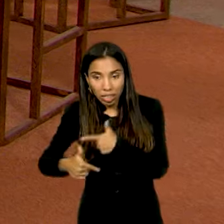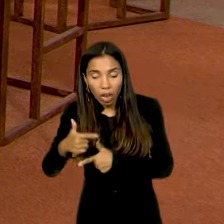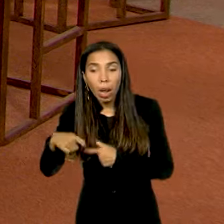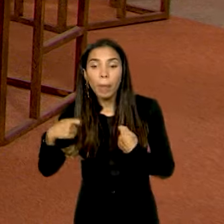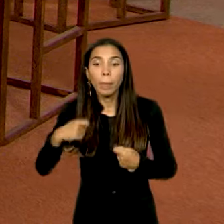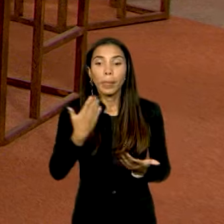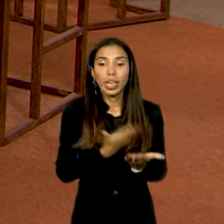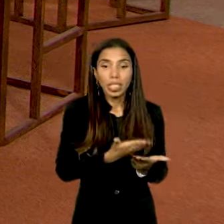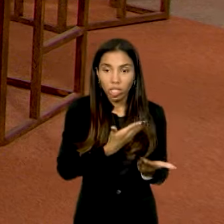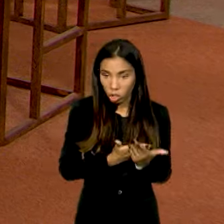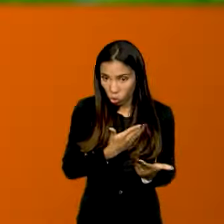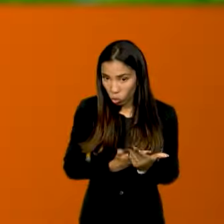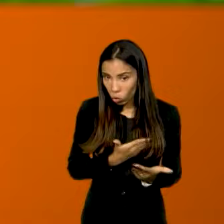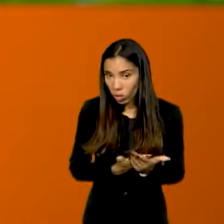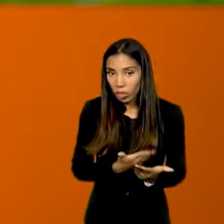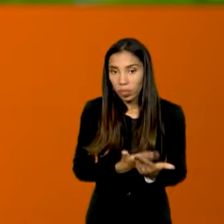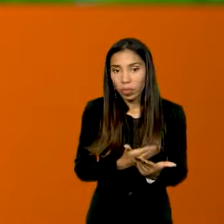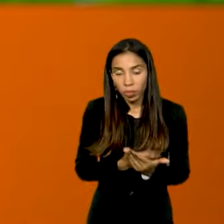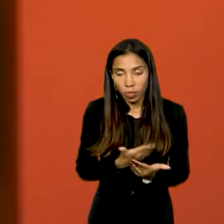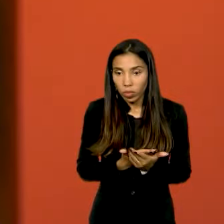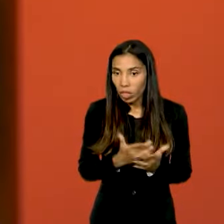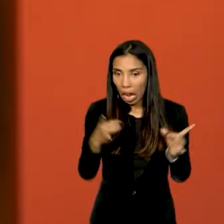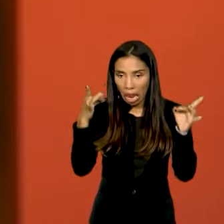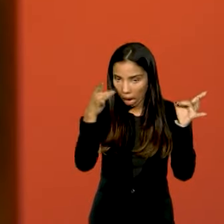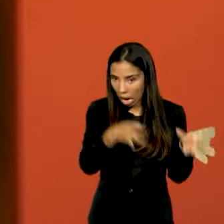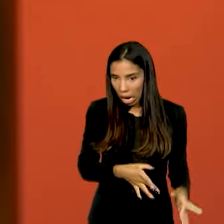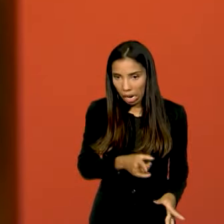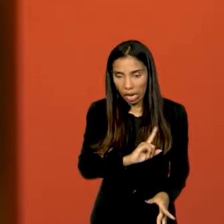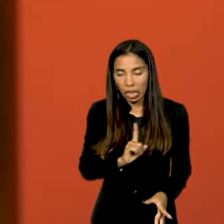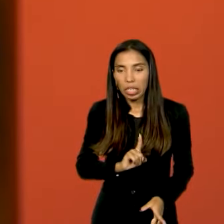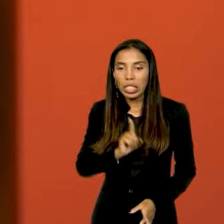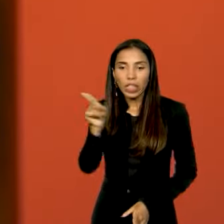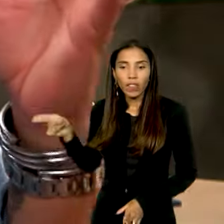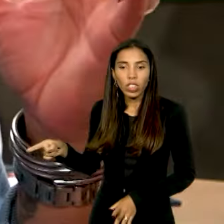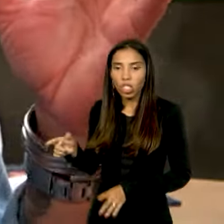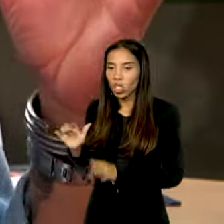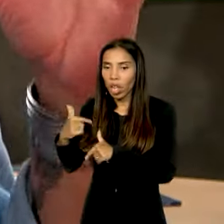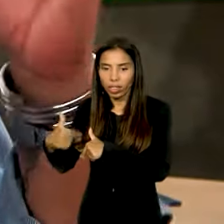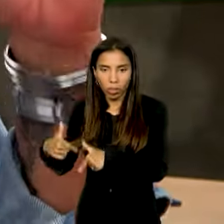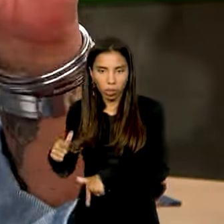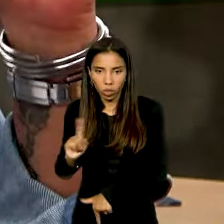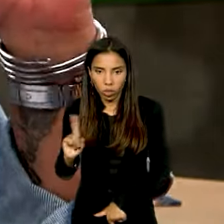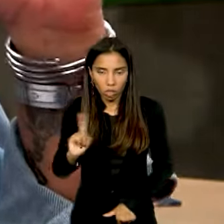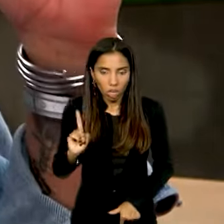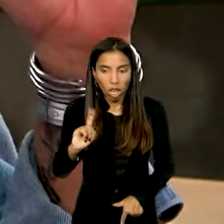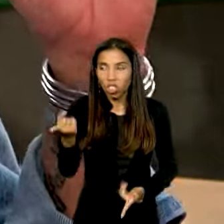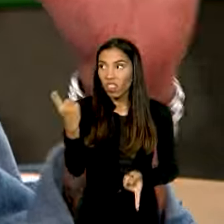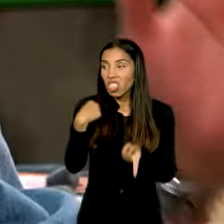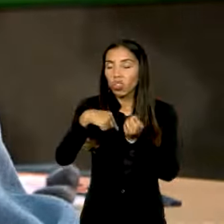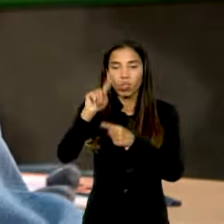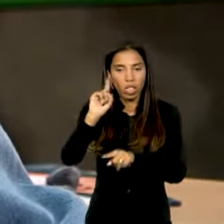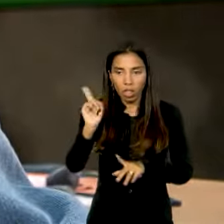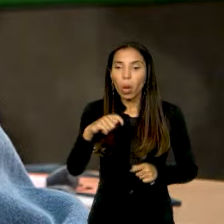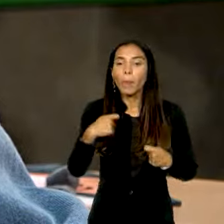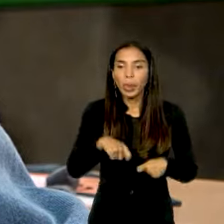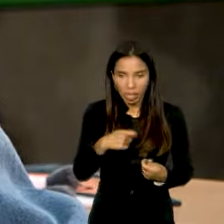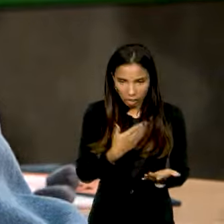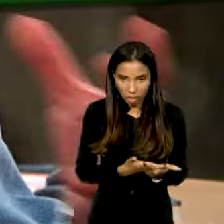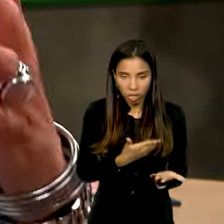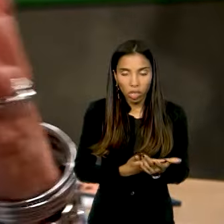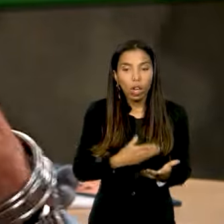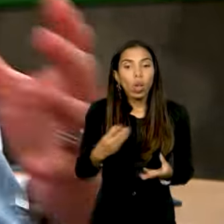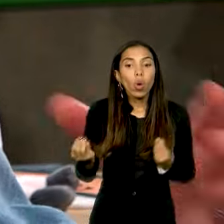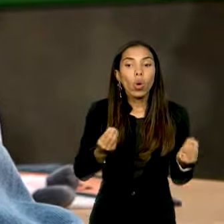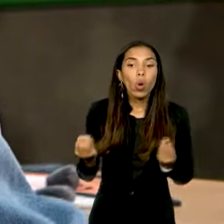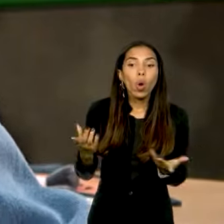que estudar. Tem que estudar. Não dá pra largar, não dá pra ficar no glamour, assim, já tô fazendo sucesso. Tem que estudar, né? Como é que